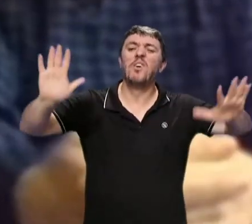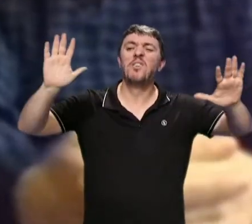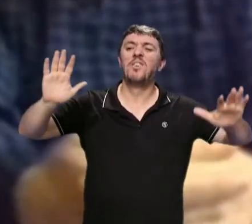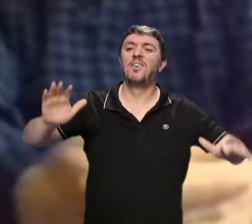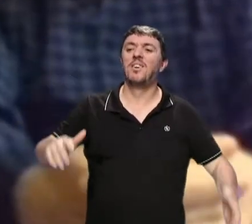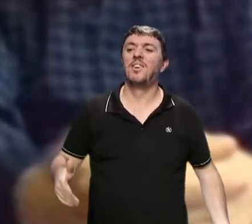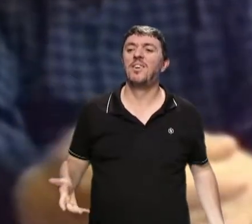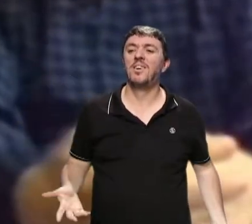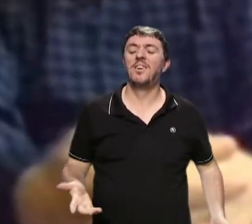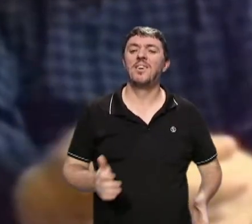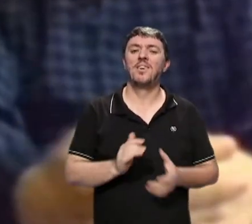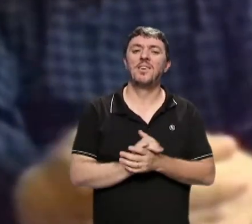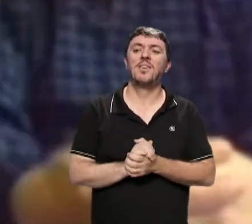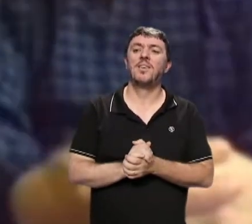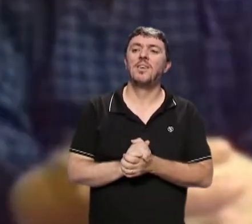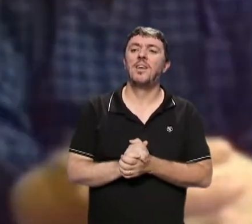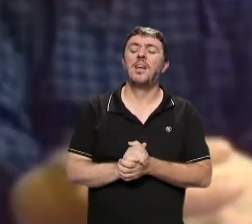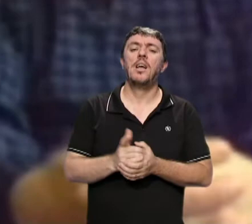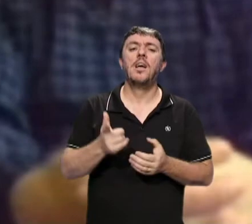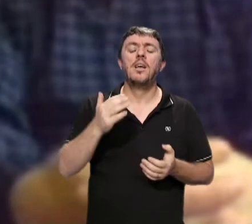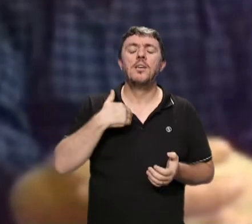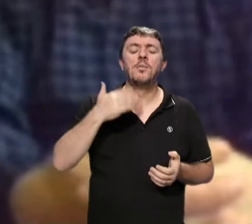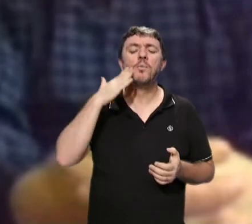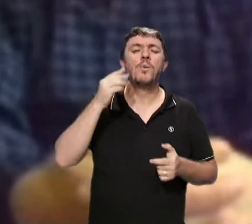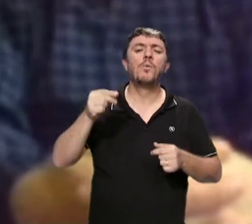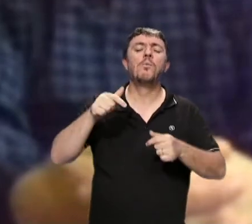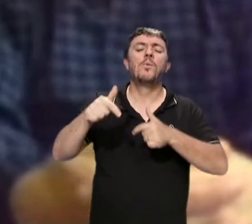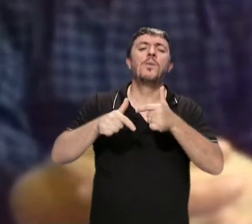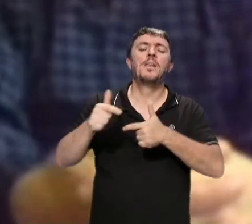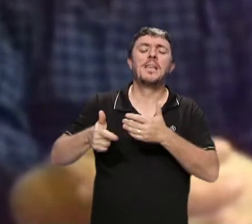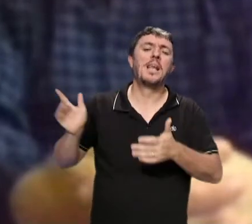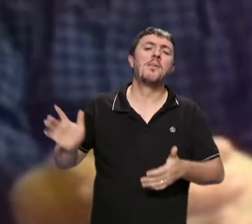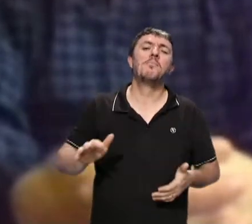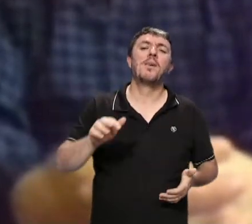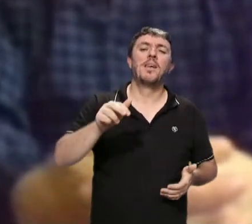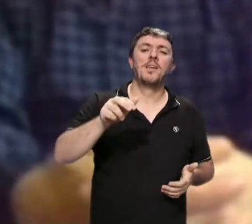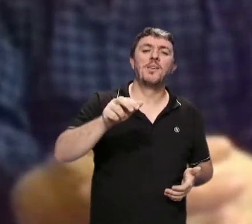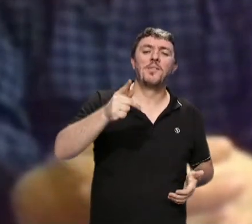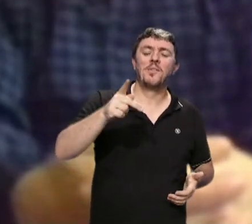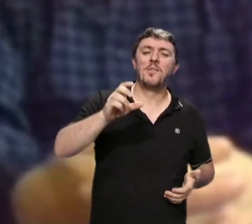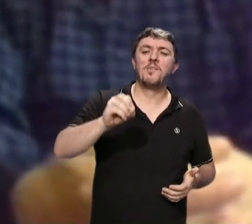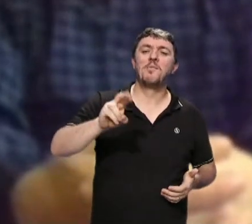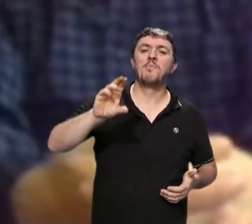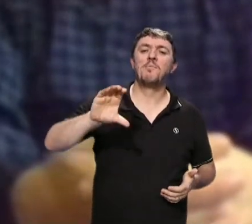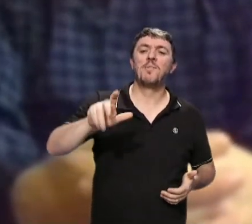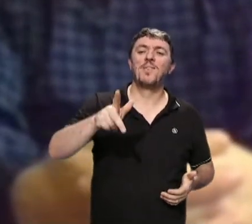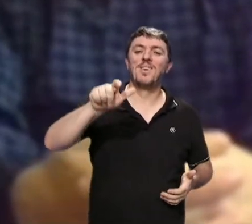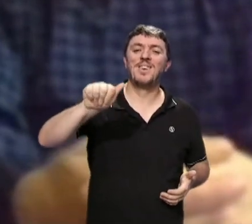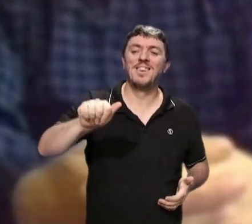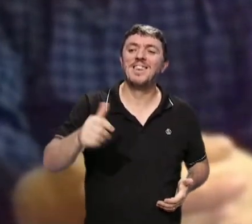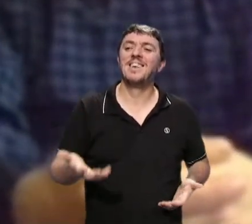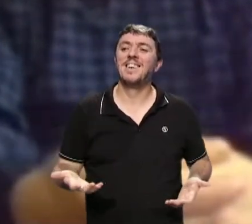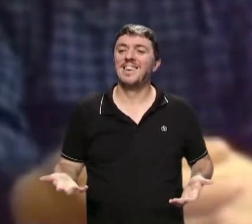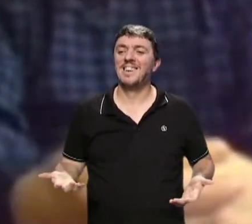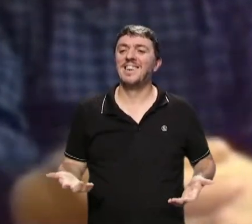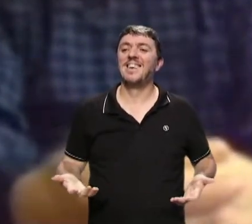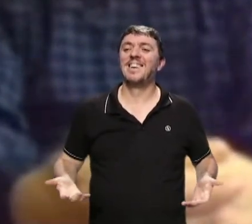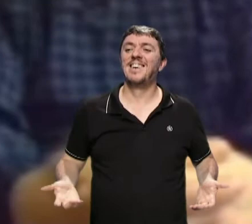queria saber como é que é esse trabalho com o Porchat. E você tá, Betinho, nem precisa falar, né? Já companheiro e... Já não